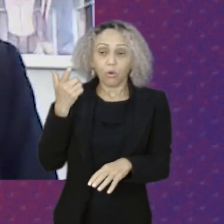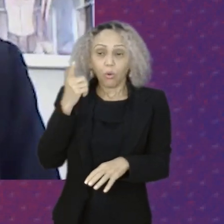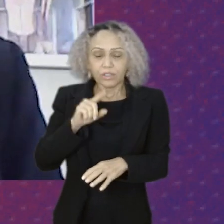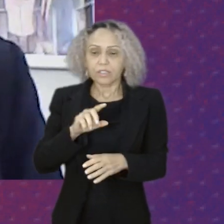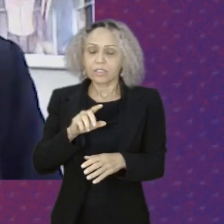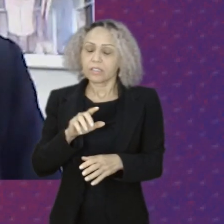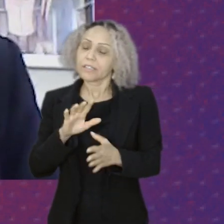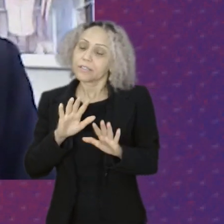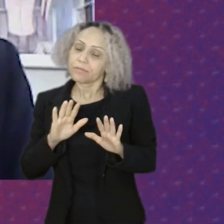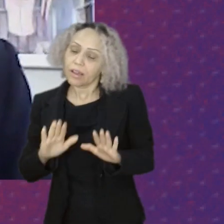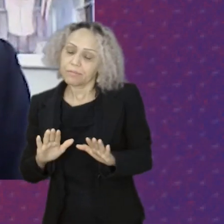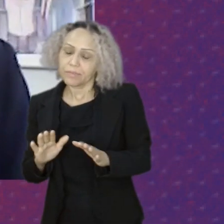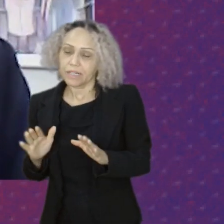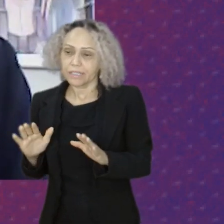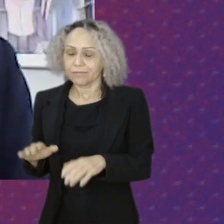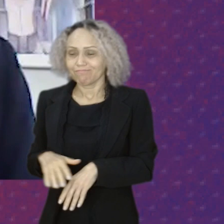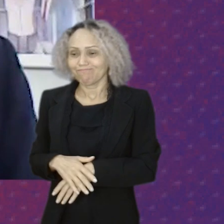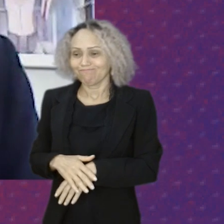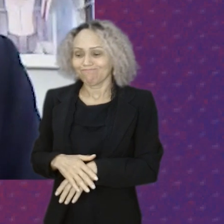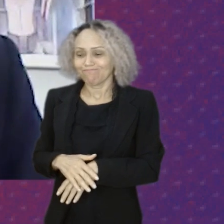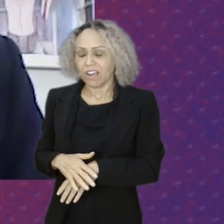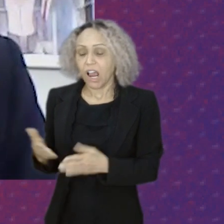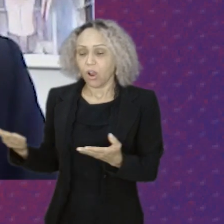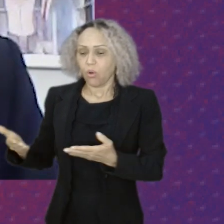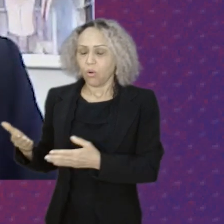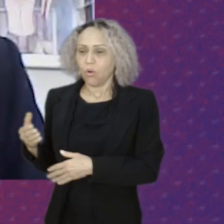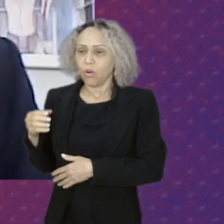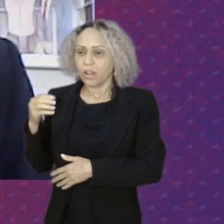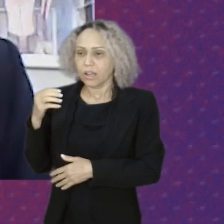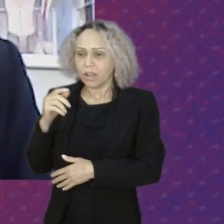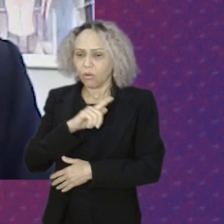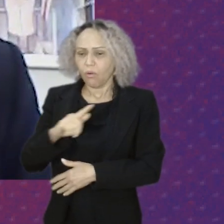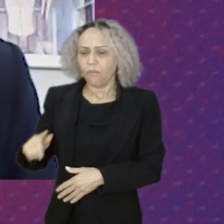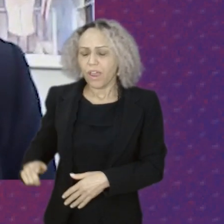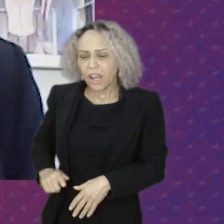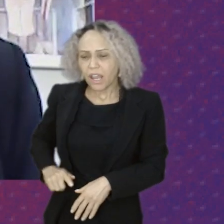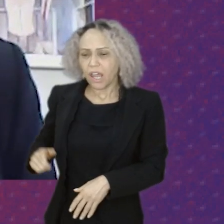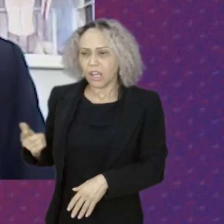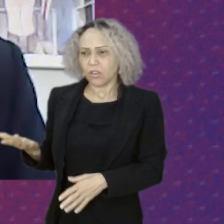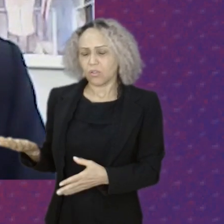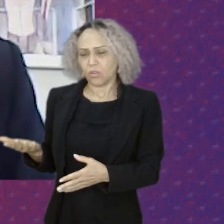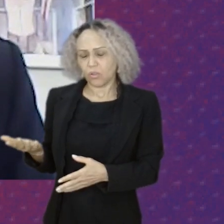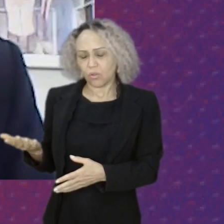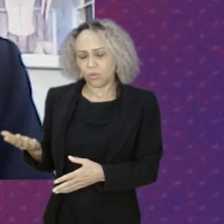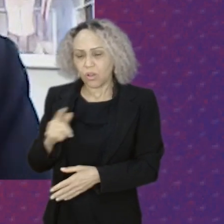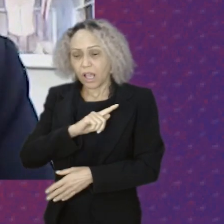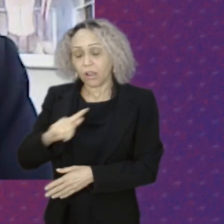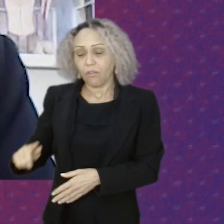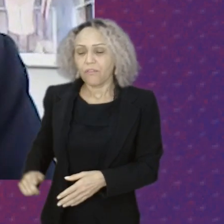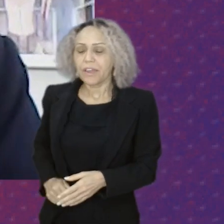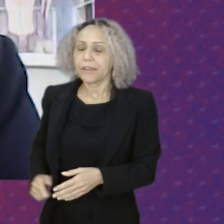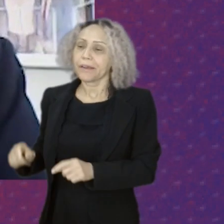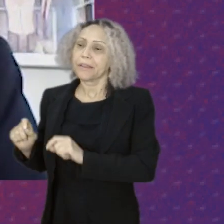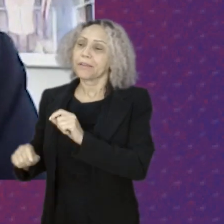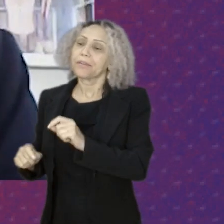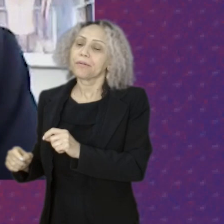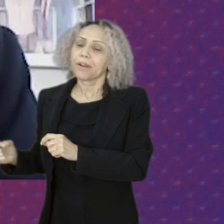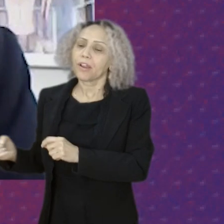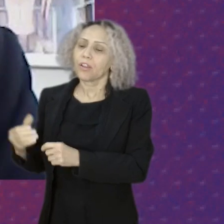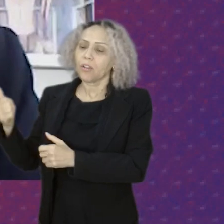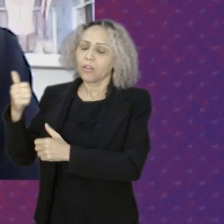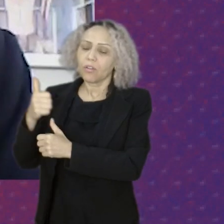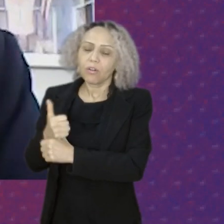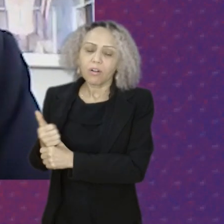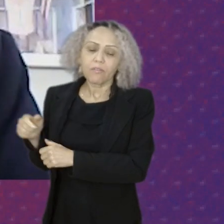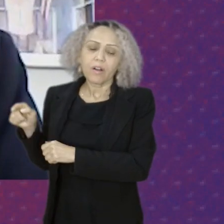na Justiça. Então, nós estamos vendo aqui, ontem tivemos reunião com a governadora para ver essa parte do engenho Roncadorzinho,